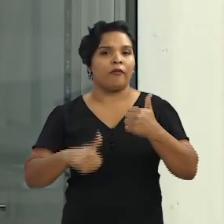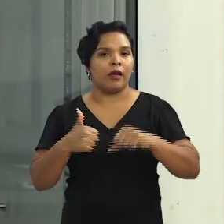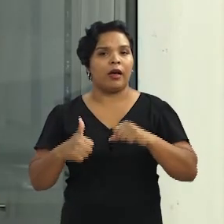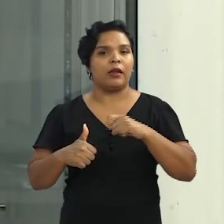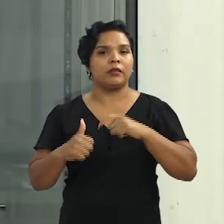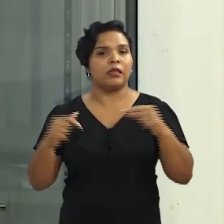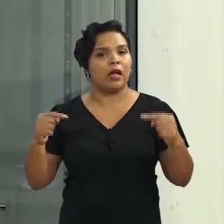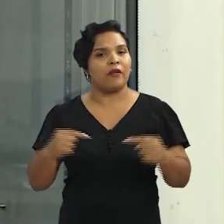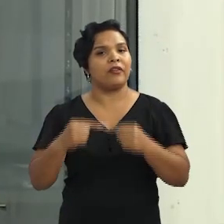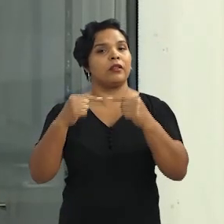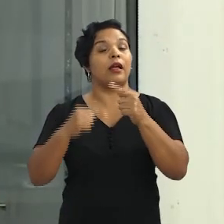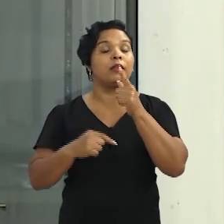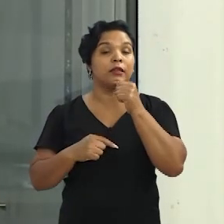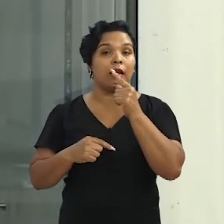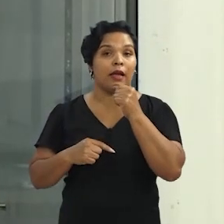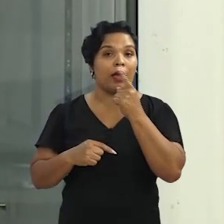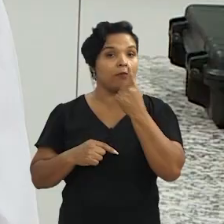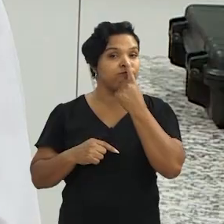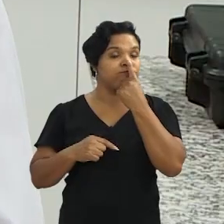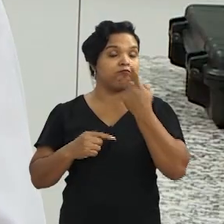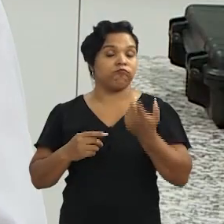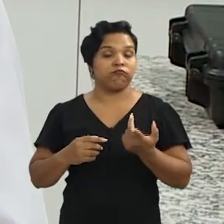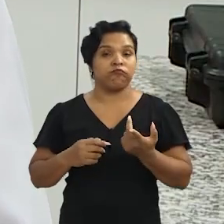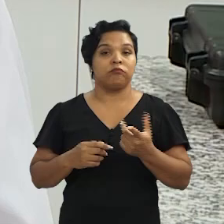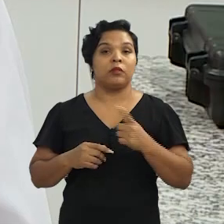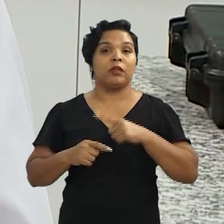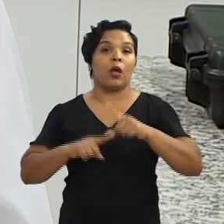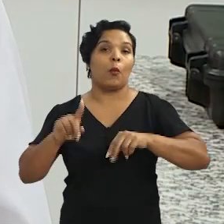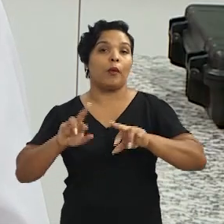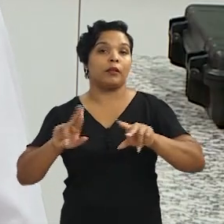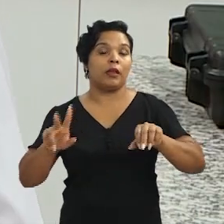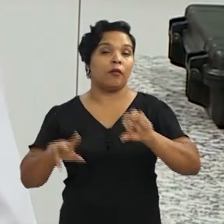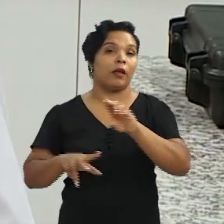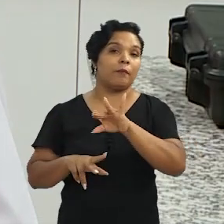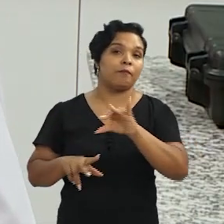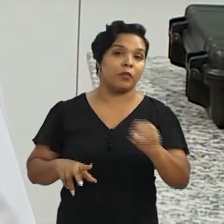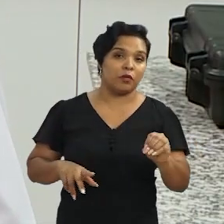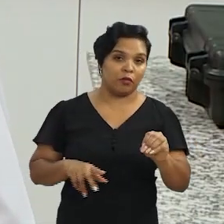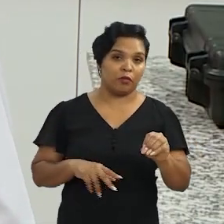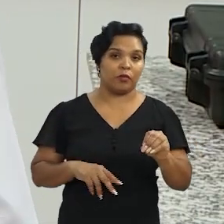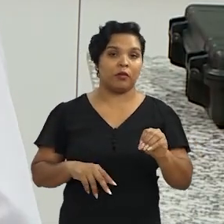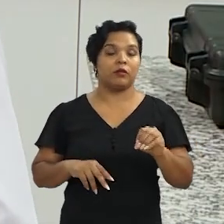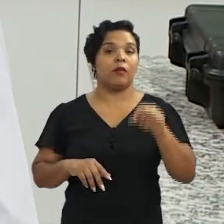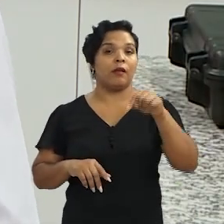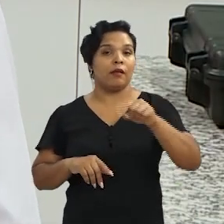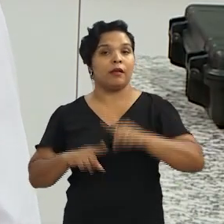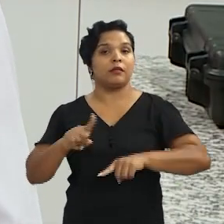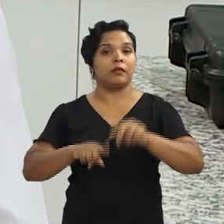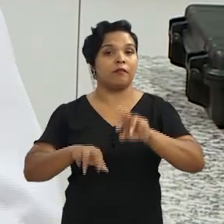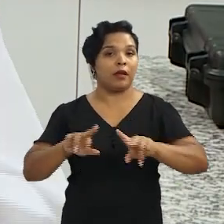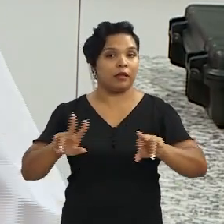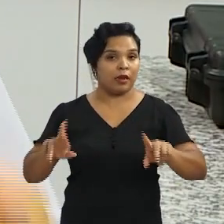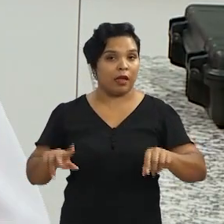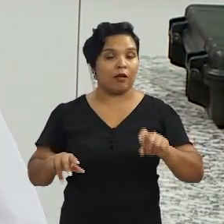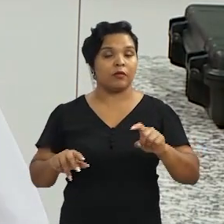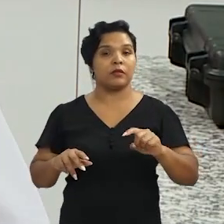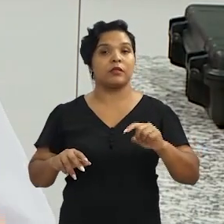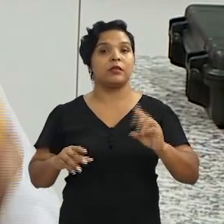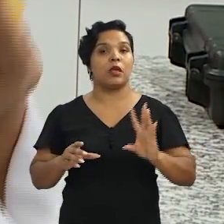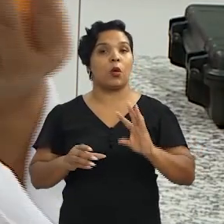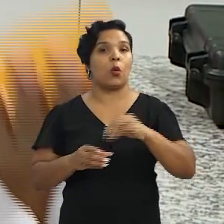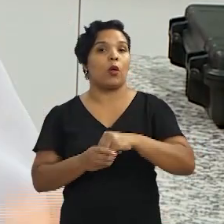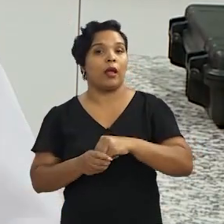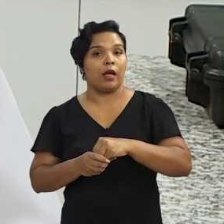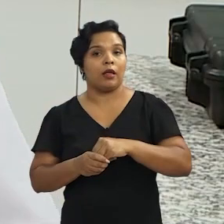se ele tem afinidade à água. Nesse caso aqui, a gente tem um material que é biodegradável. Então, esse material, se ele é